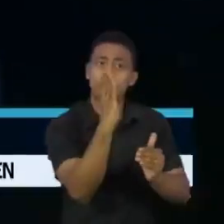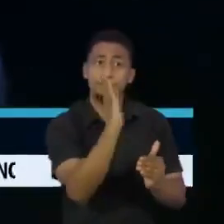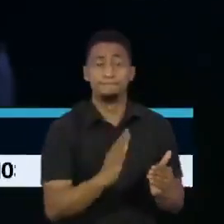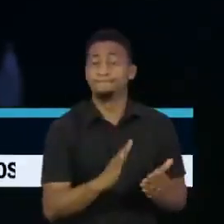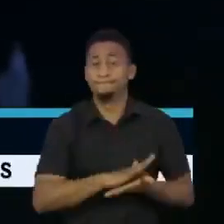do crescimento